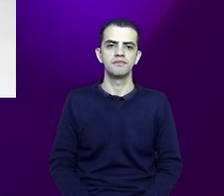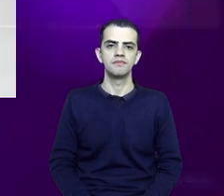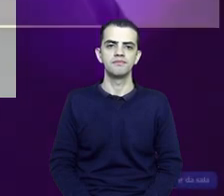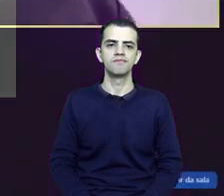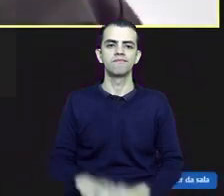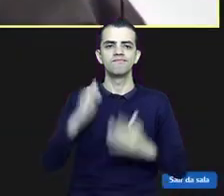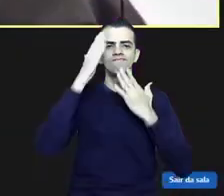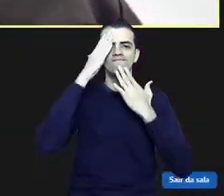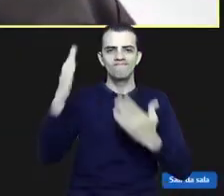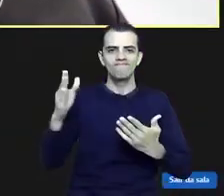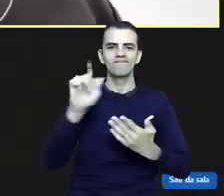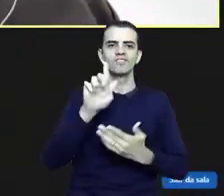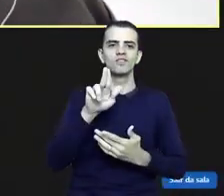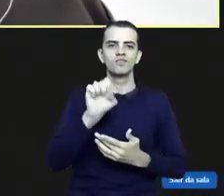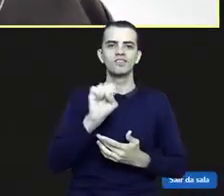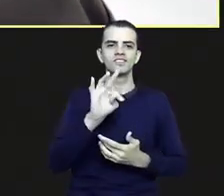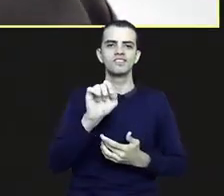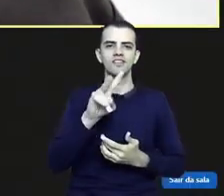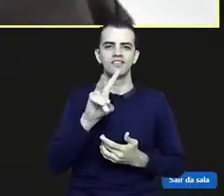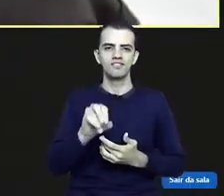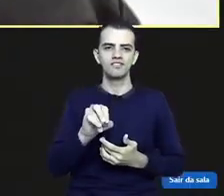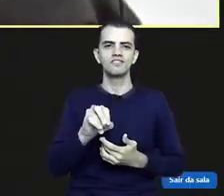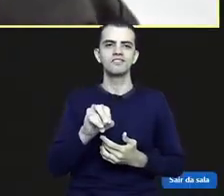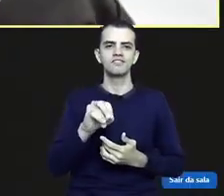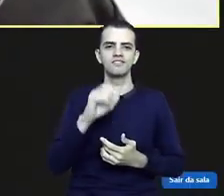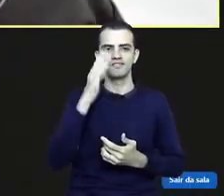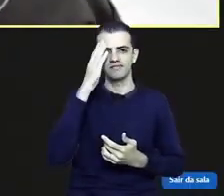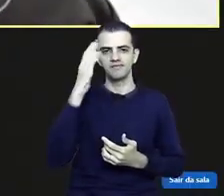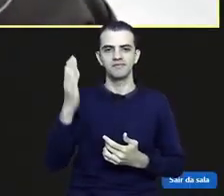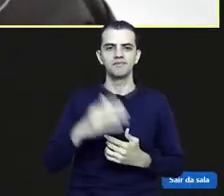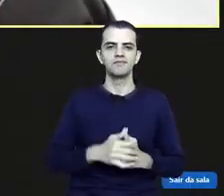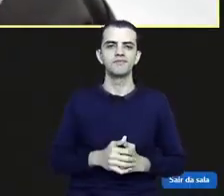Obrigado, Gustavo, pela introdução.